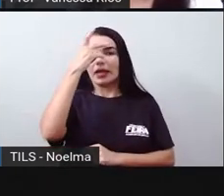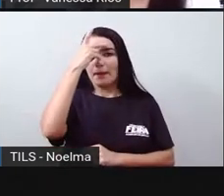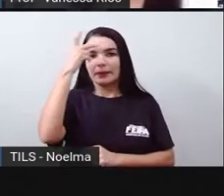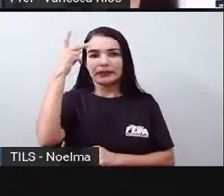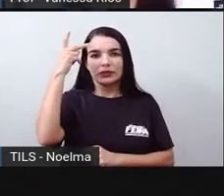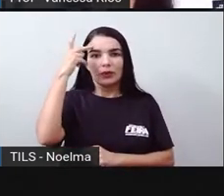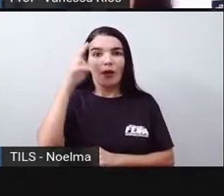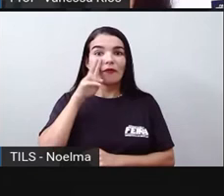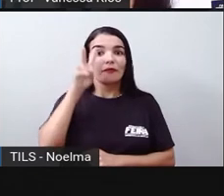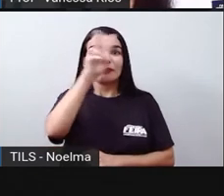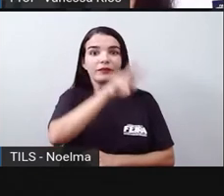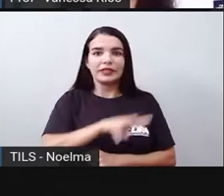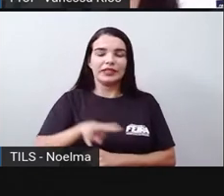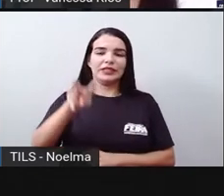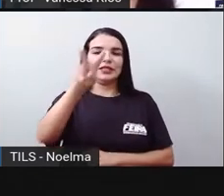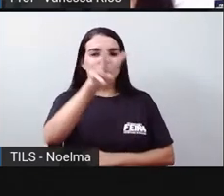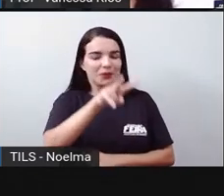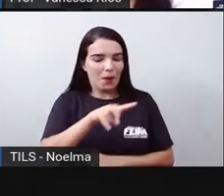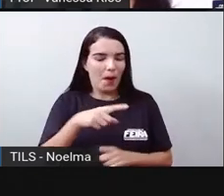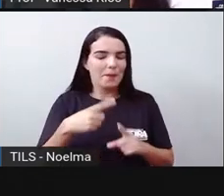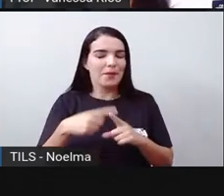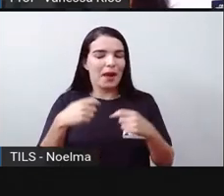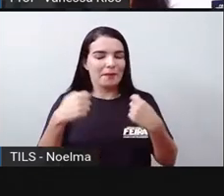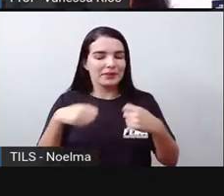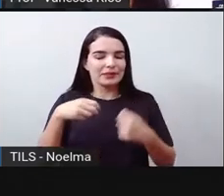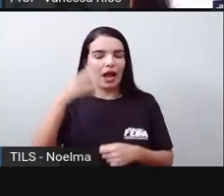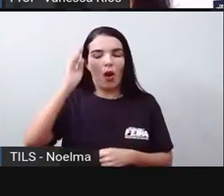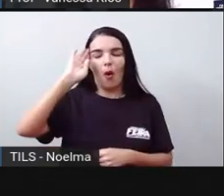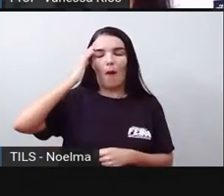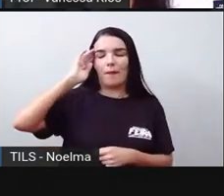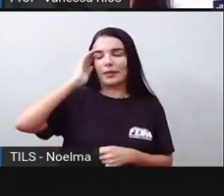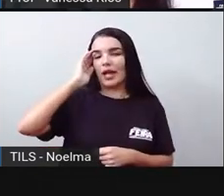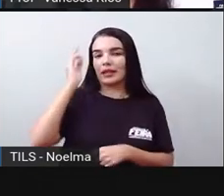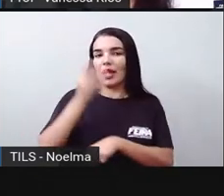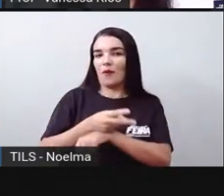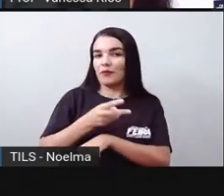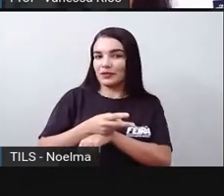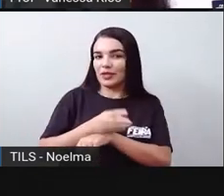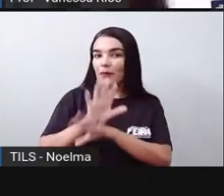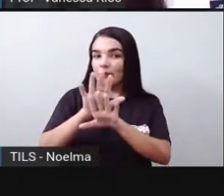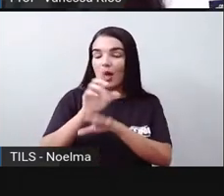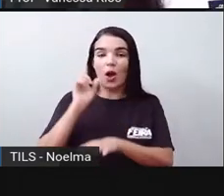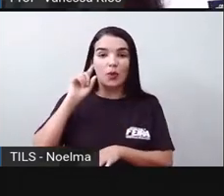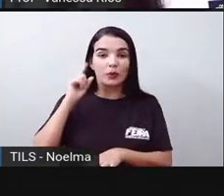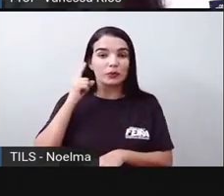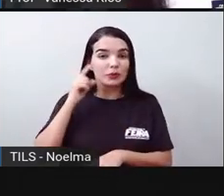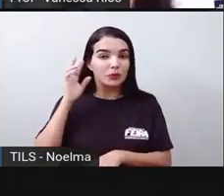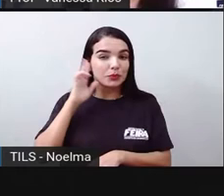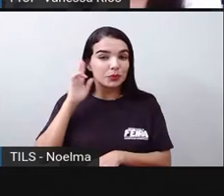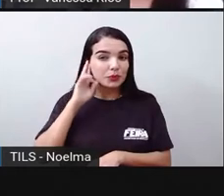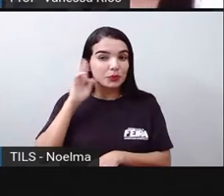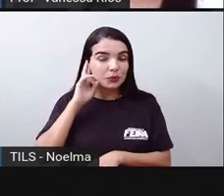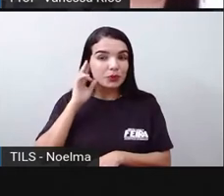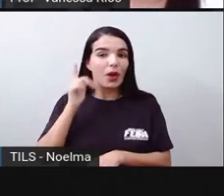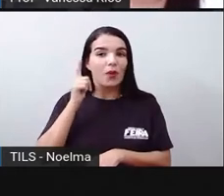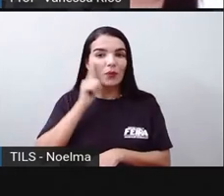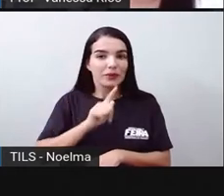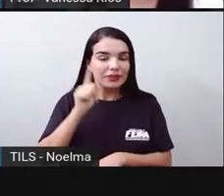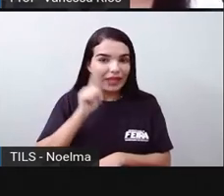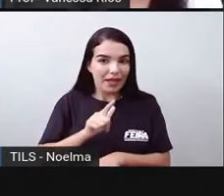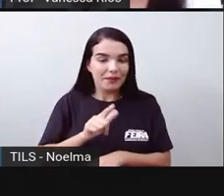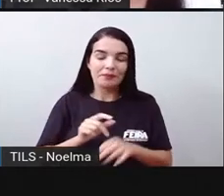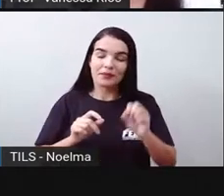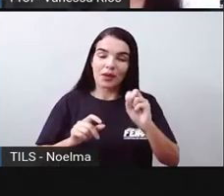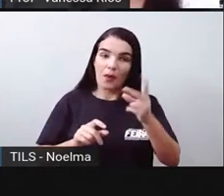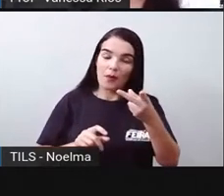percepção visual para a compreensão desse vídeo, né? Os surdos, as pessoas que são surdas, as pessoas que são